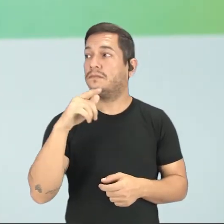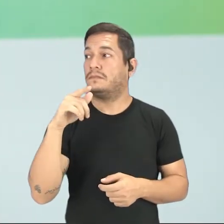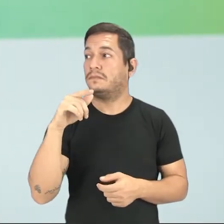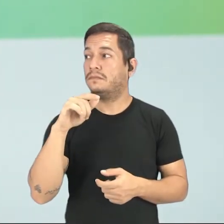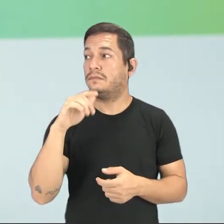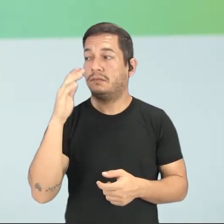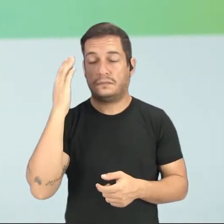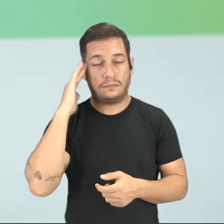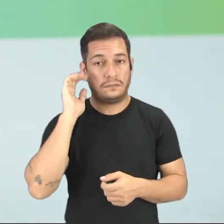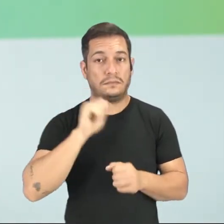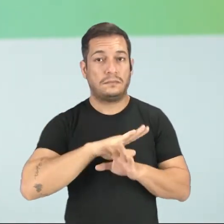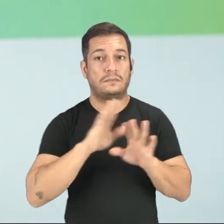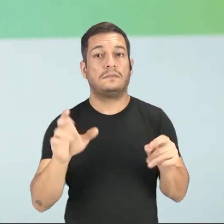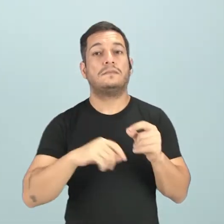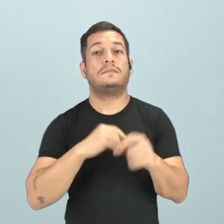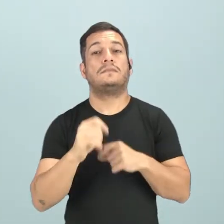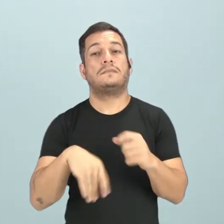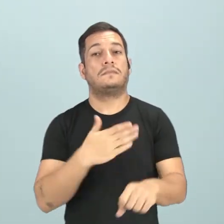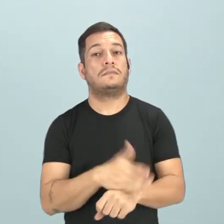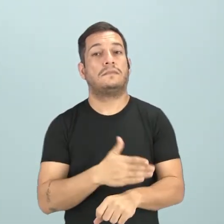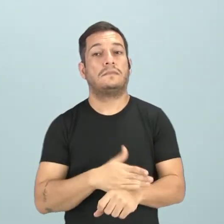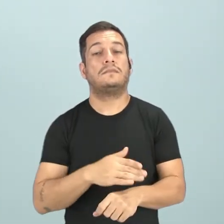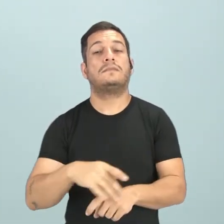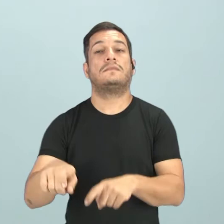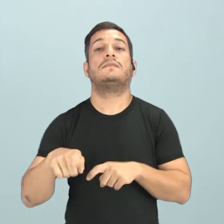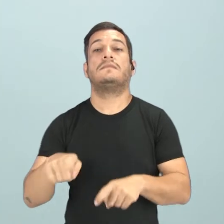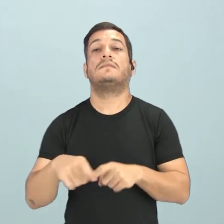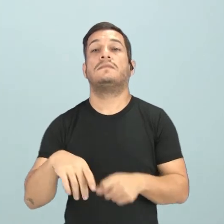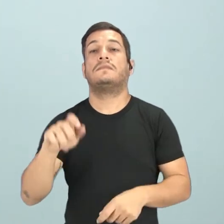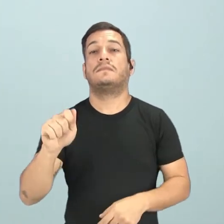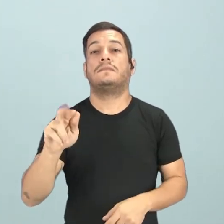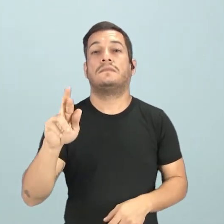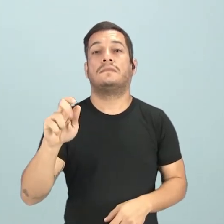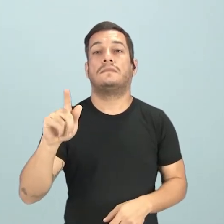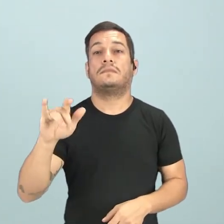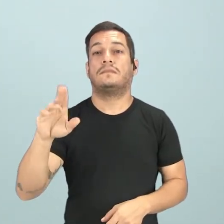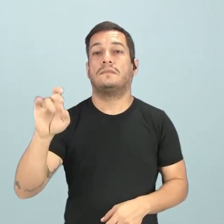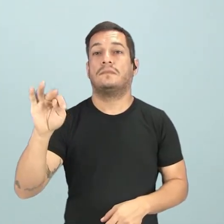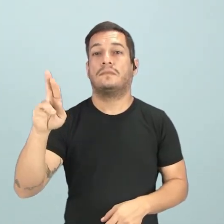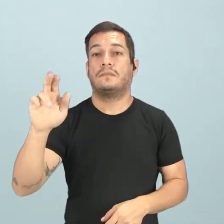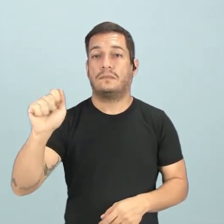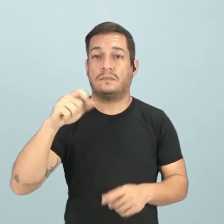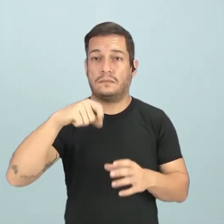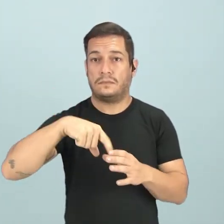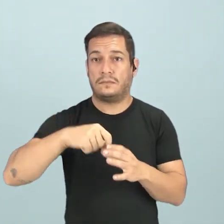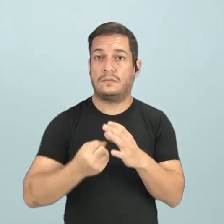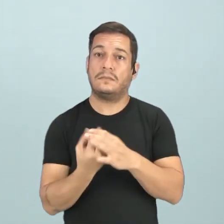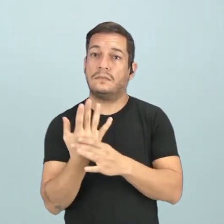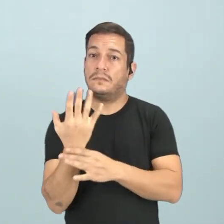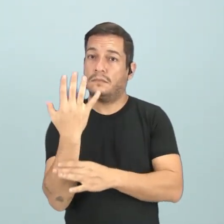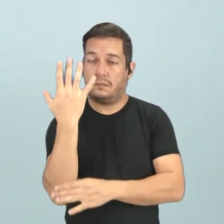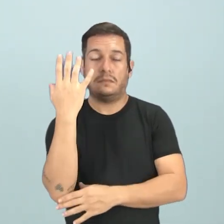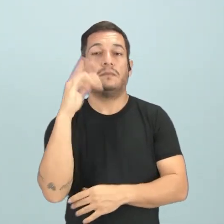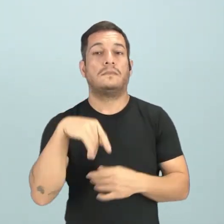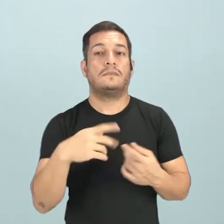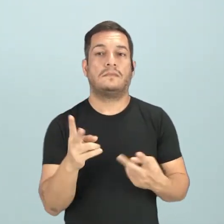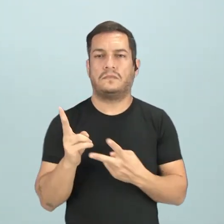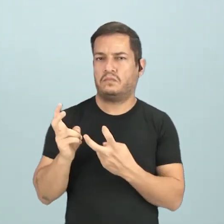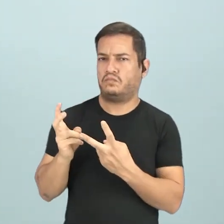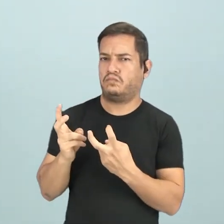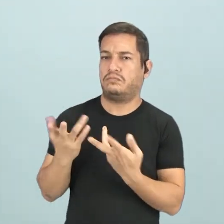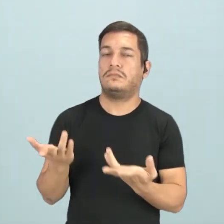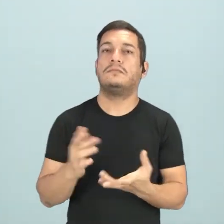atividade, né, de praticar agricultura, tanto uma agricultura de mercado como uma própria agricultura de subsistência,